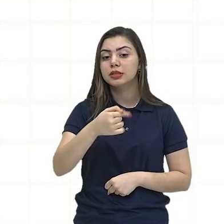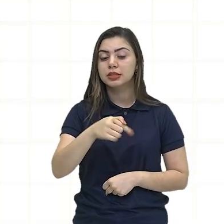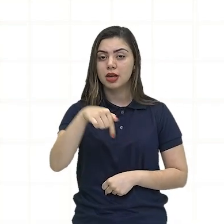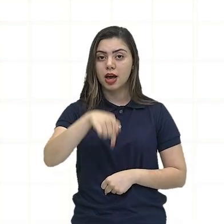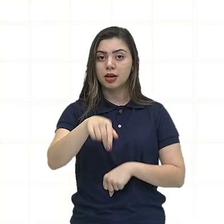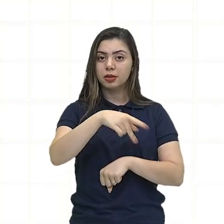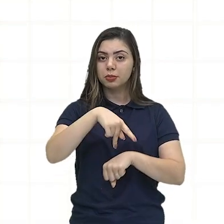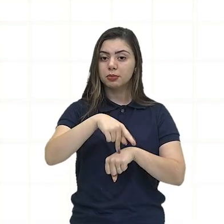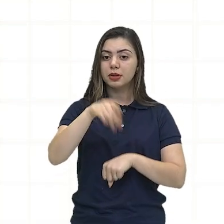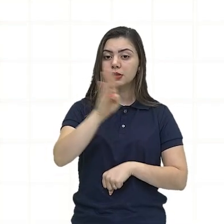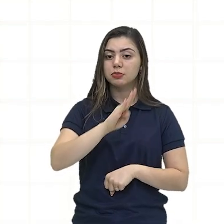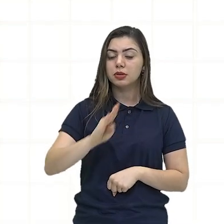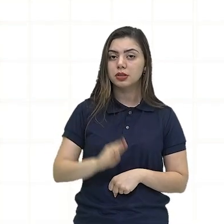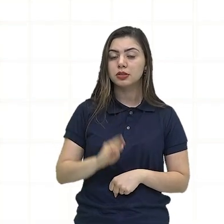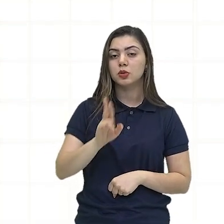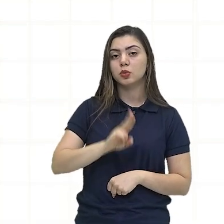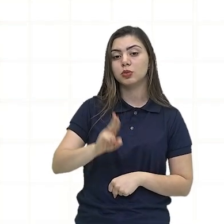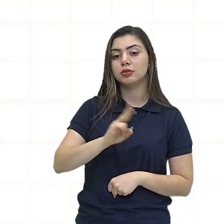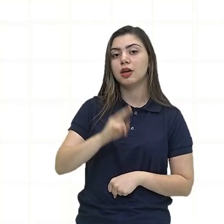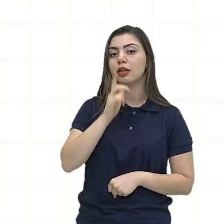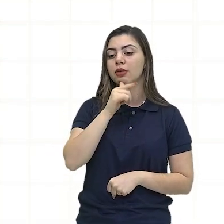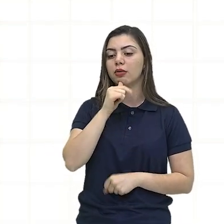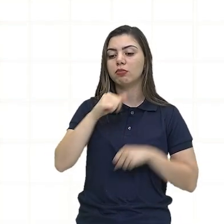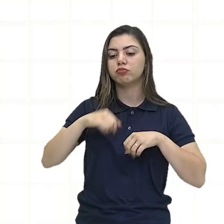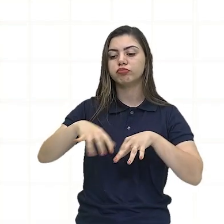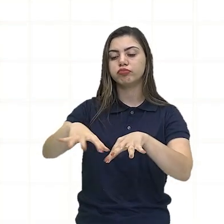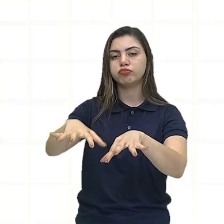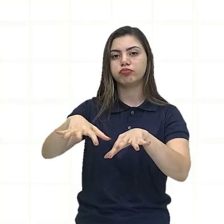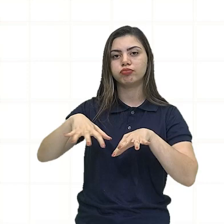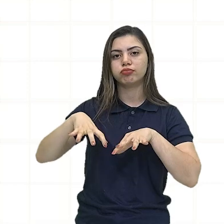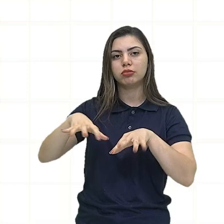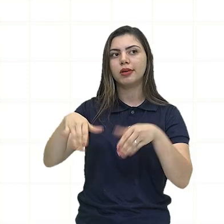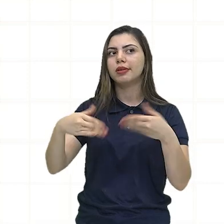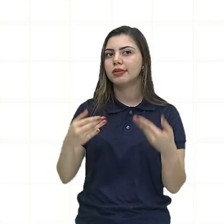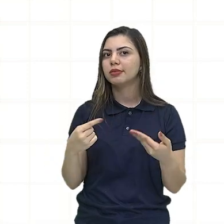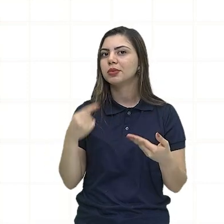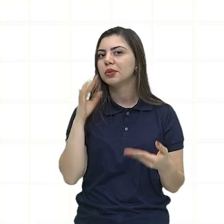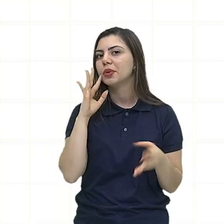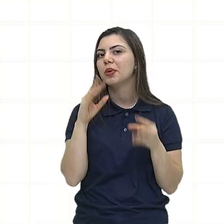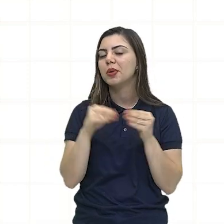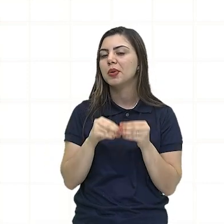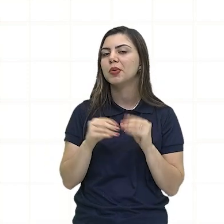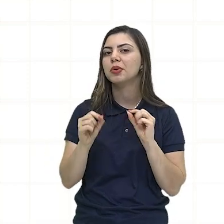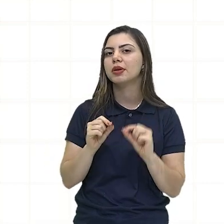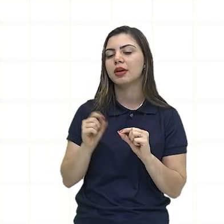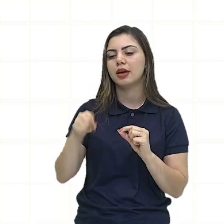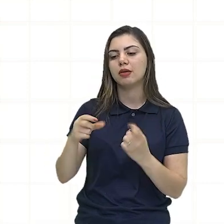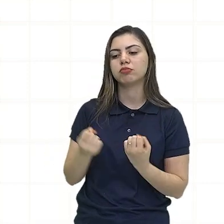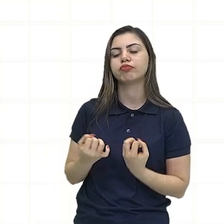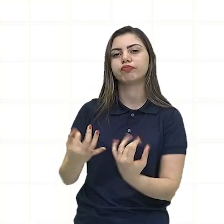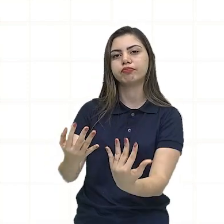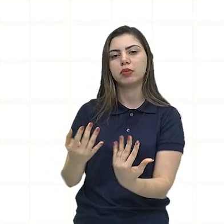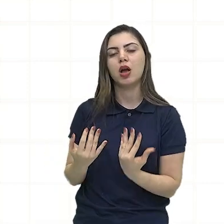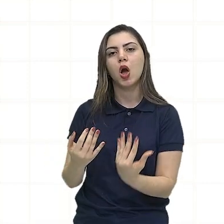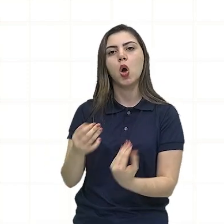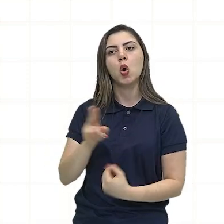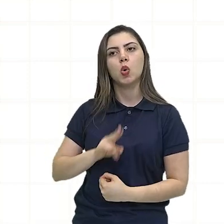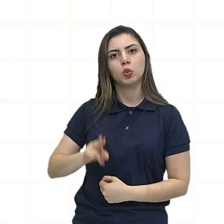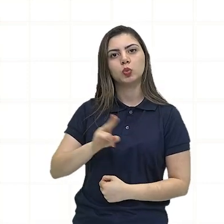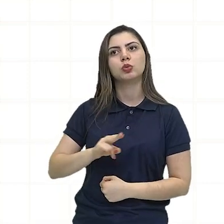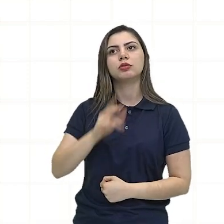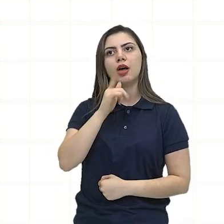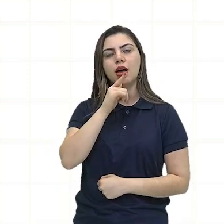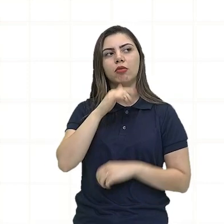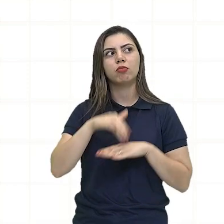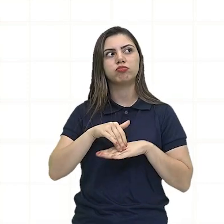No Brasil, foi usada na irrigação, o que confirma, que a agricultura é a atividade que mais consome